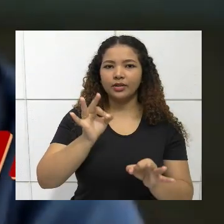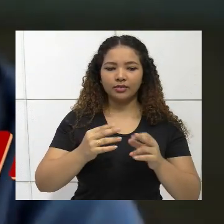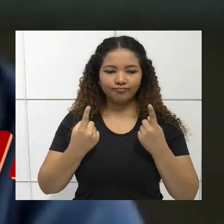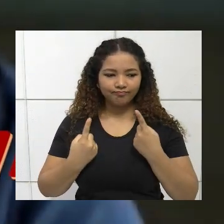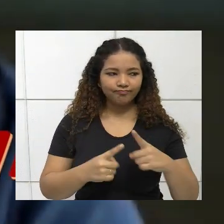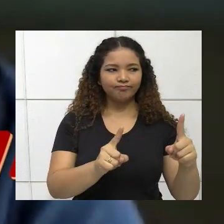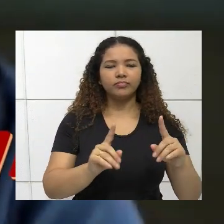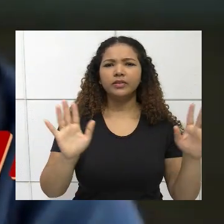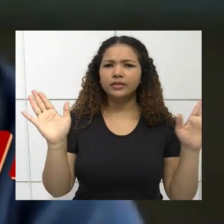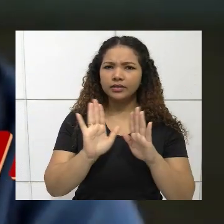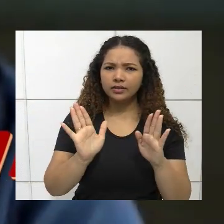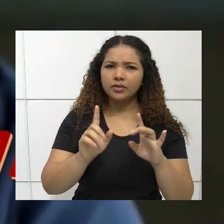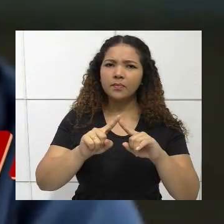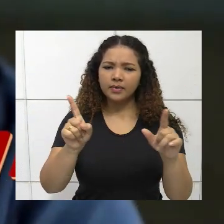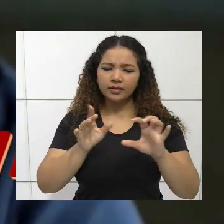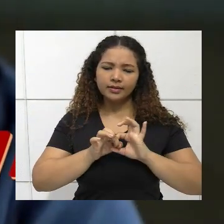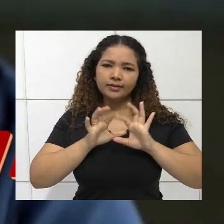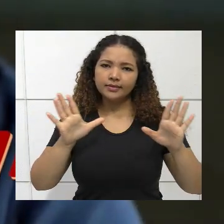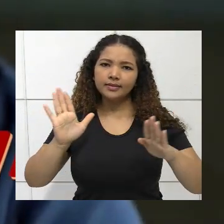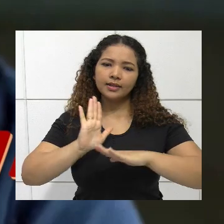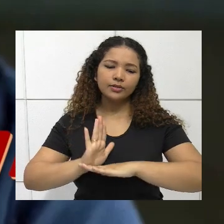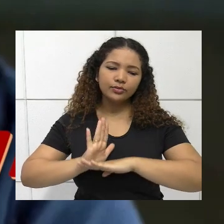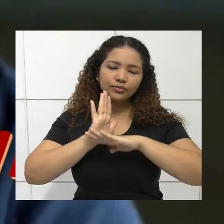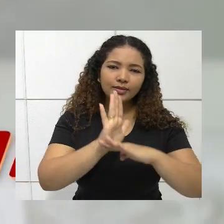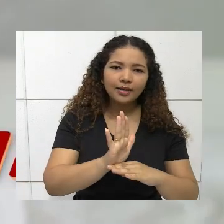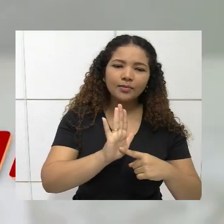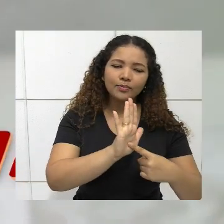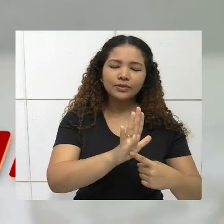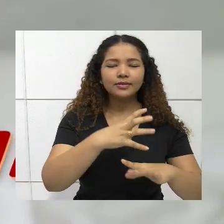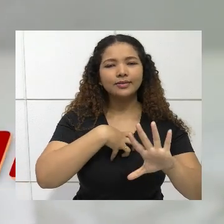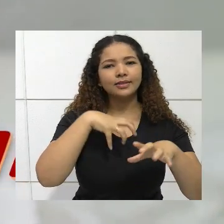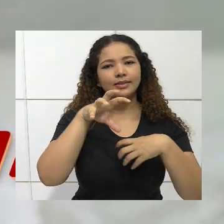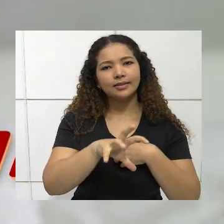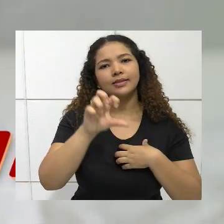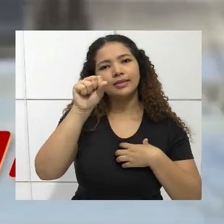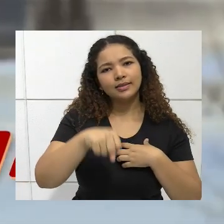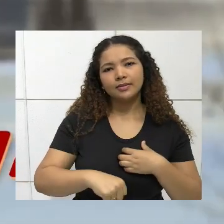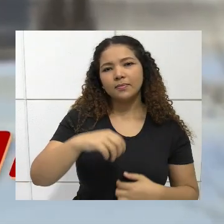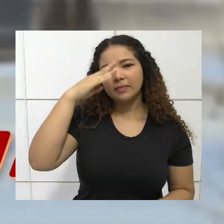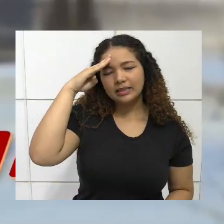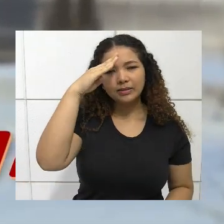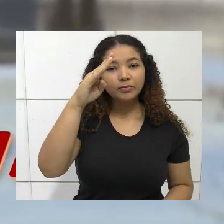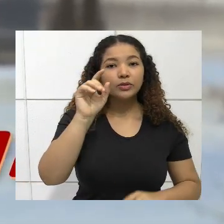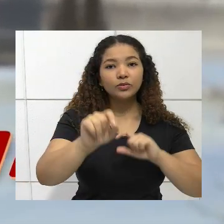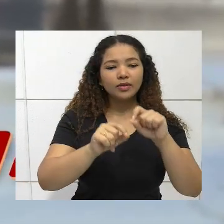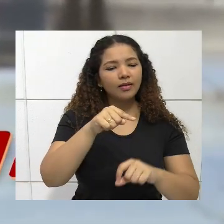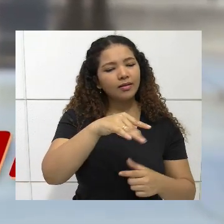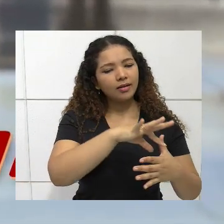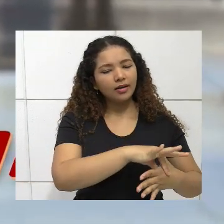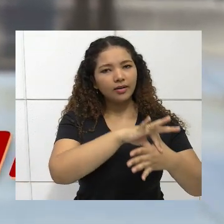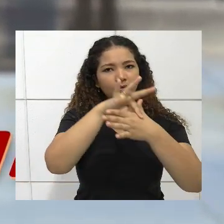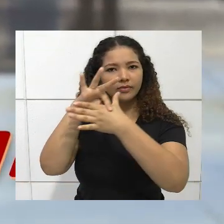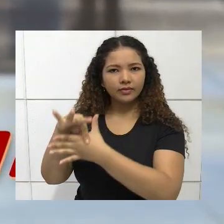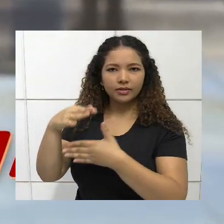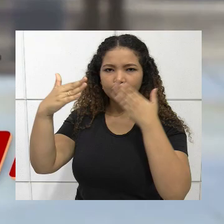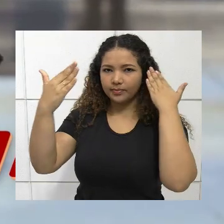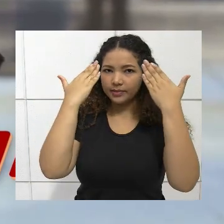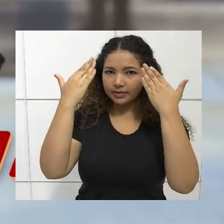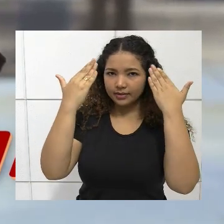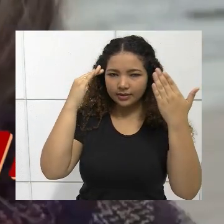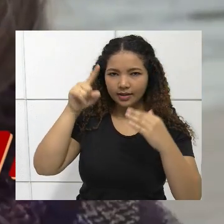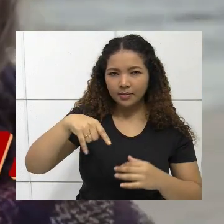está disponível para ajudar e demonstrar empatia, principalmente levando ao médico psiquiatra, que vai